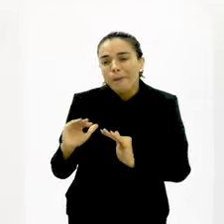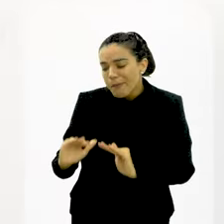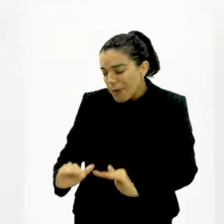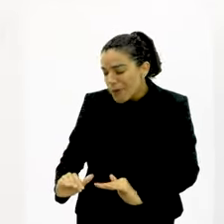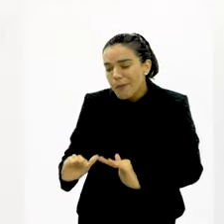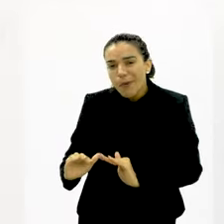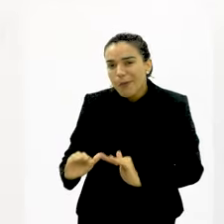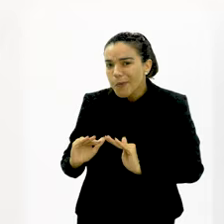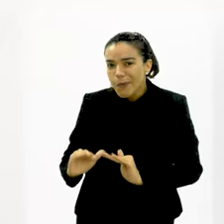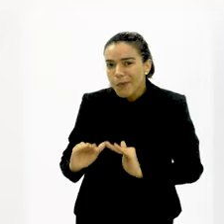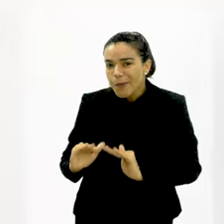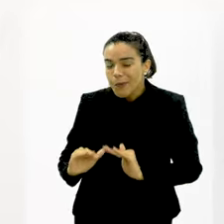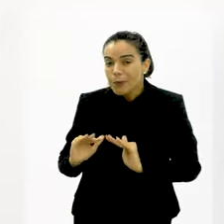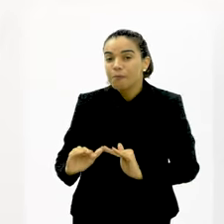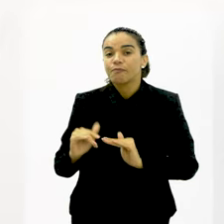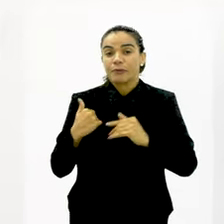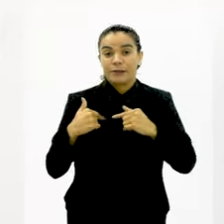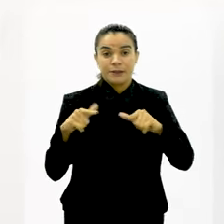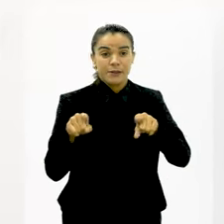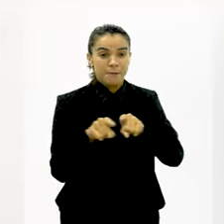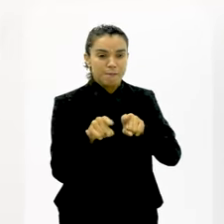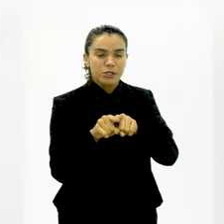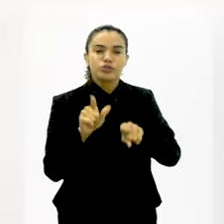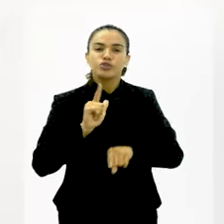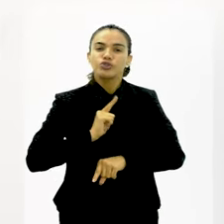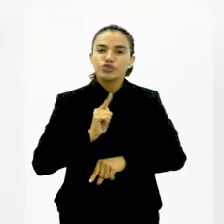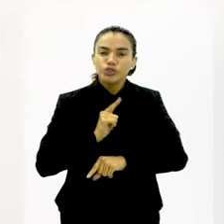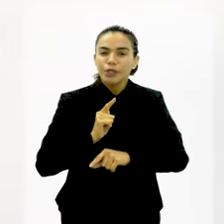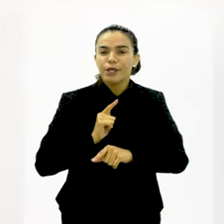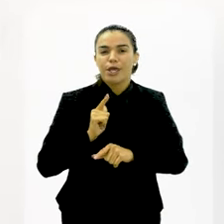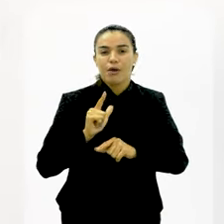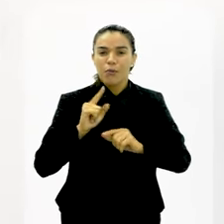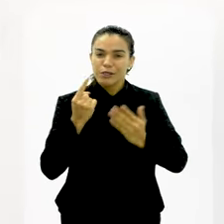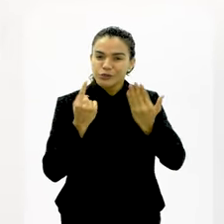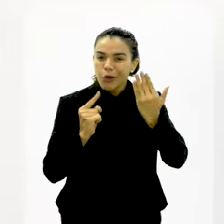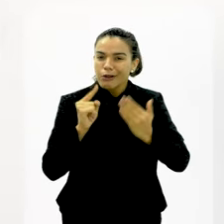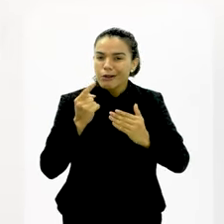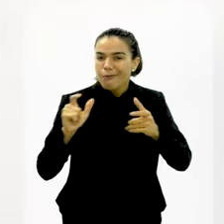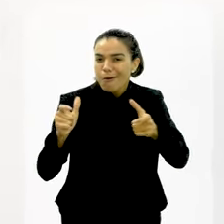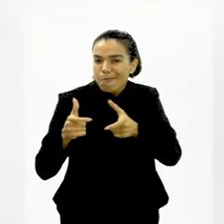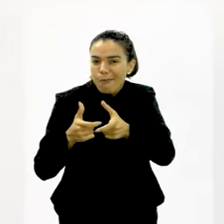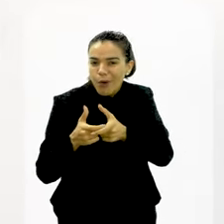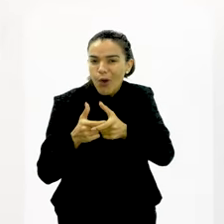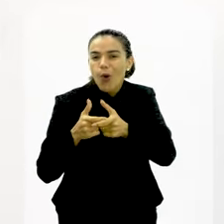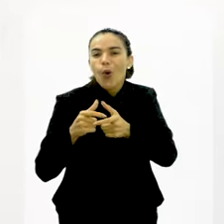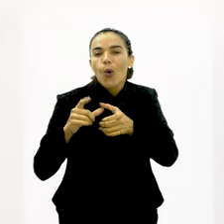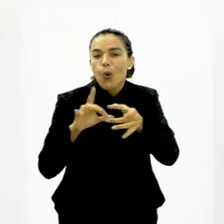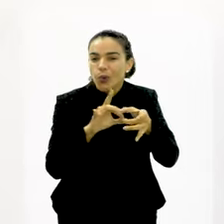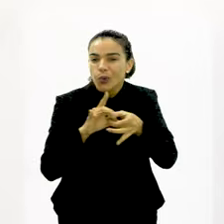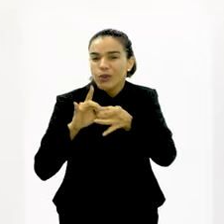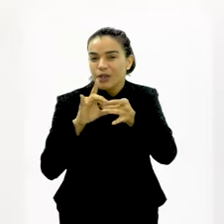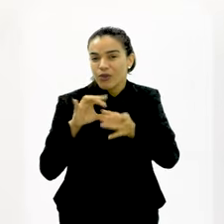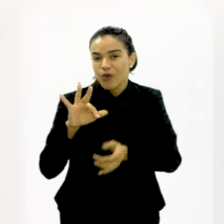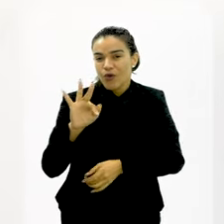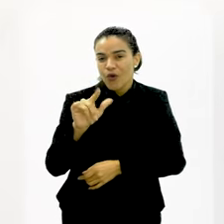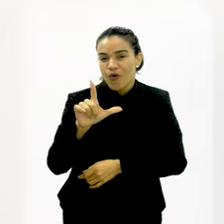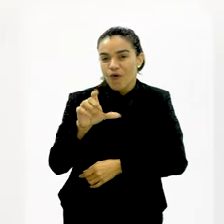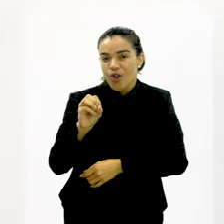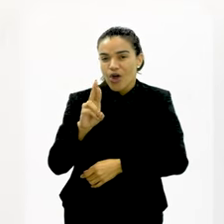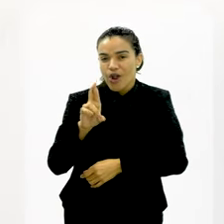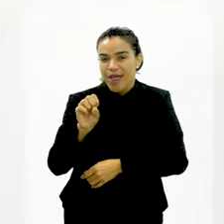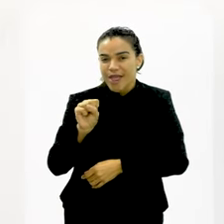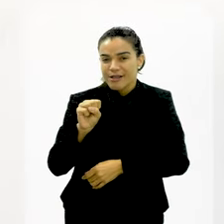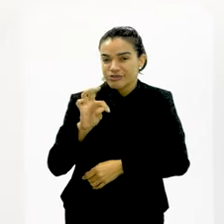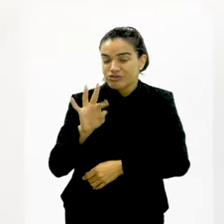era muito pequeno e ali também existia também uma pequena escola de samba chamada Unidos da Floresta. E eu,